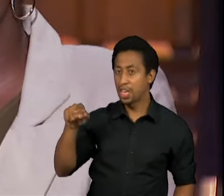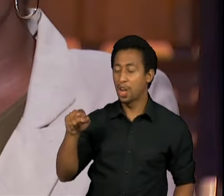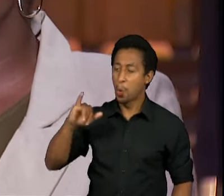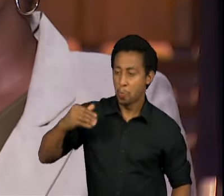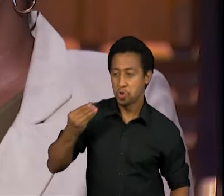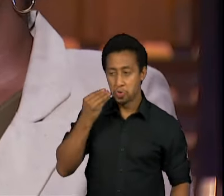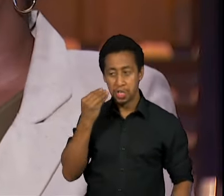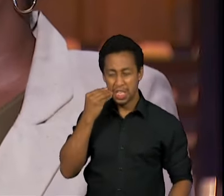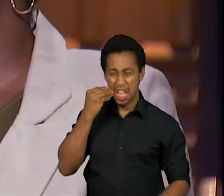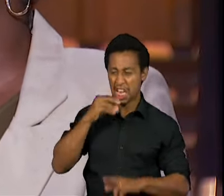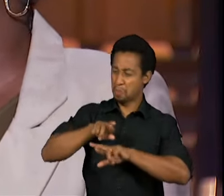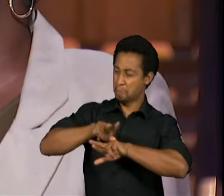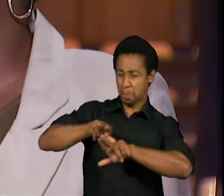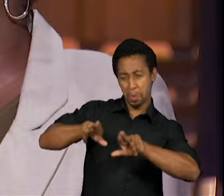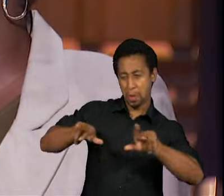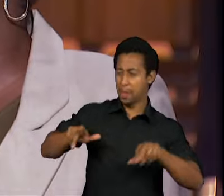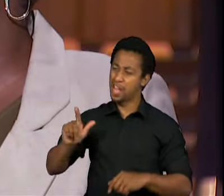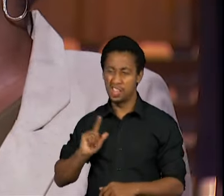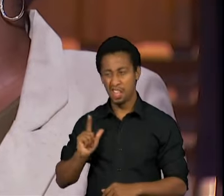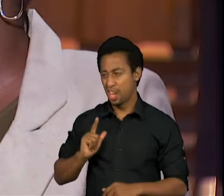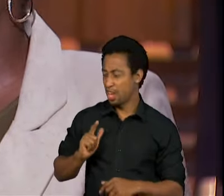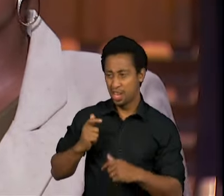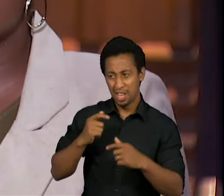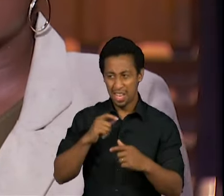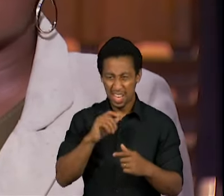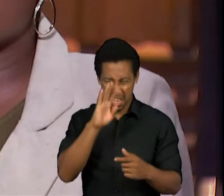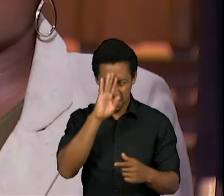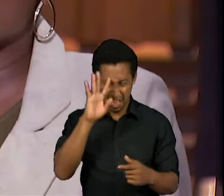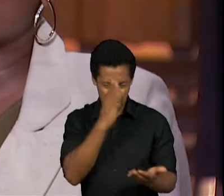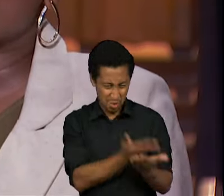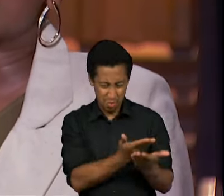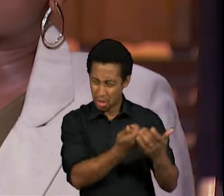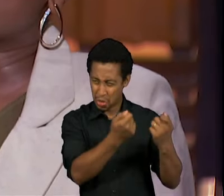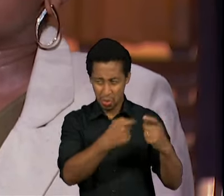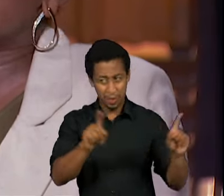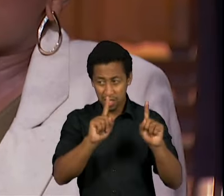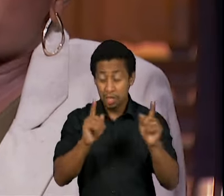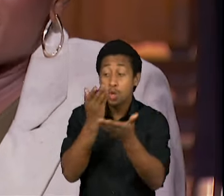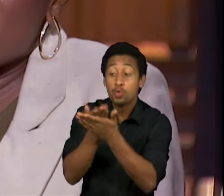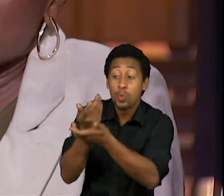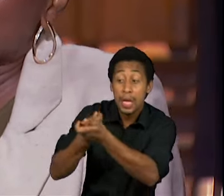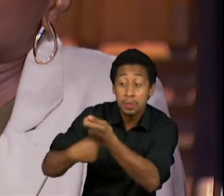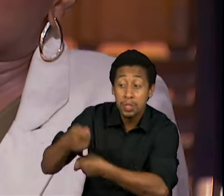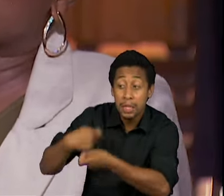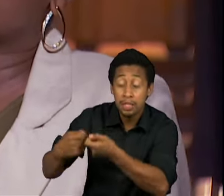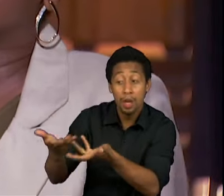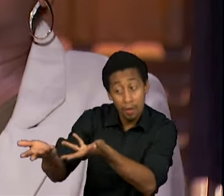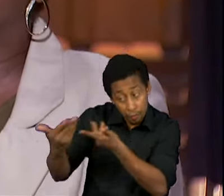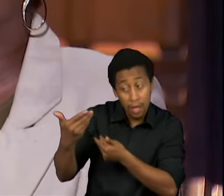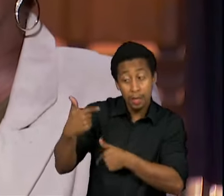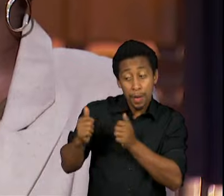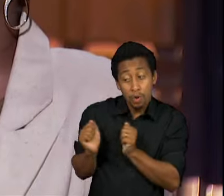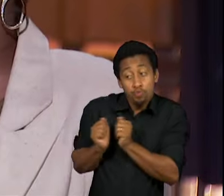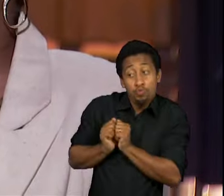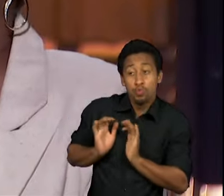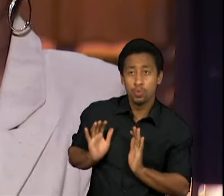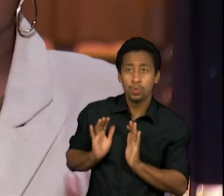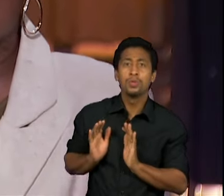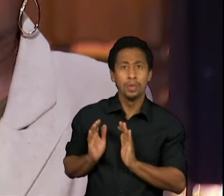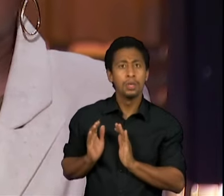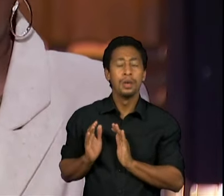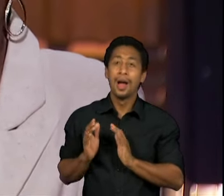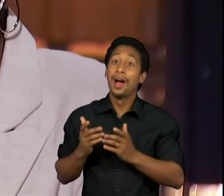oportunidades né não faz faz logistic Vem trabalhar aqui né mas não era que eu queria né então muitas pessoas